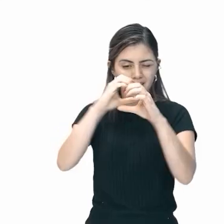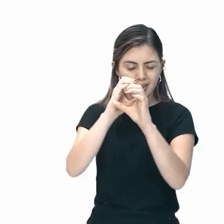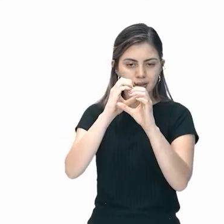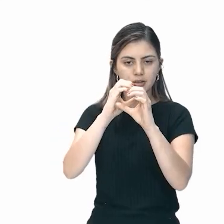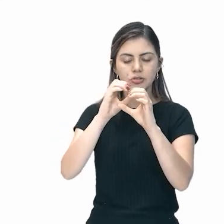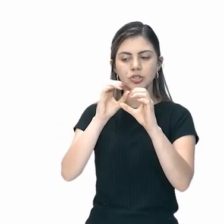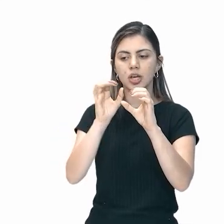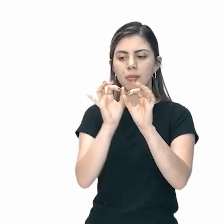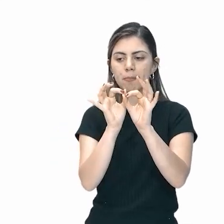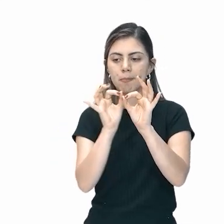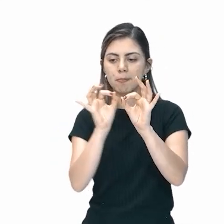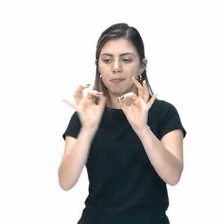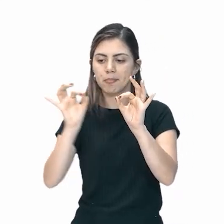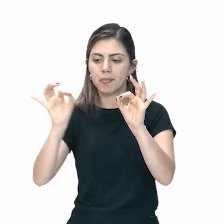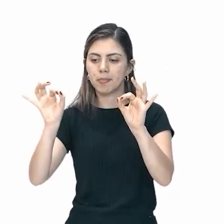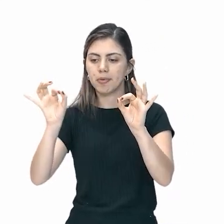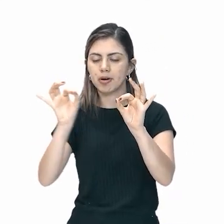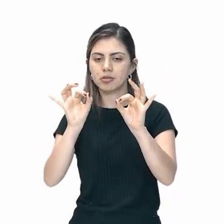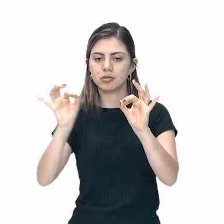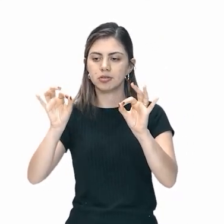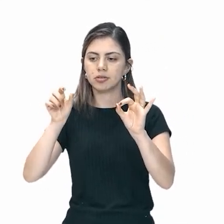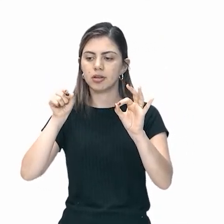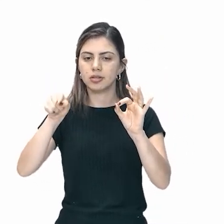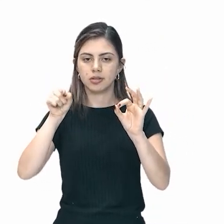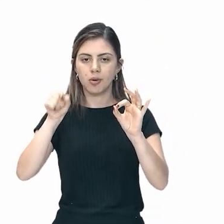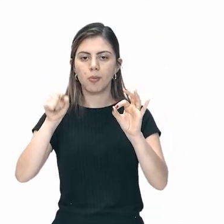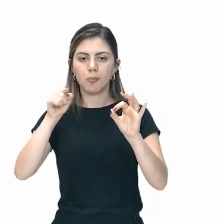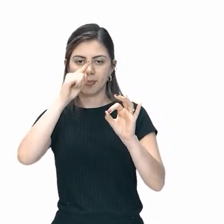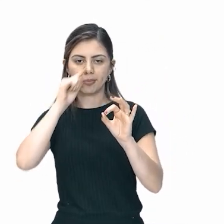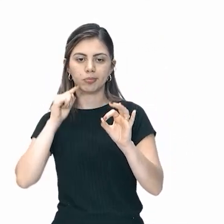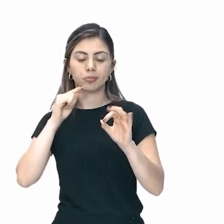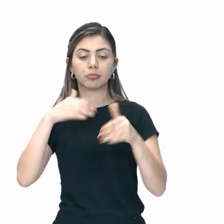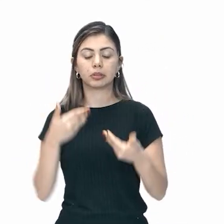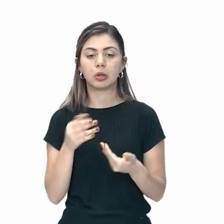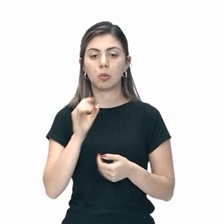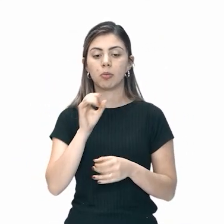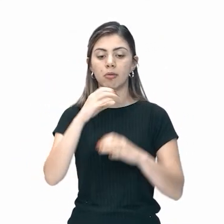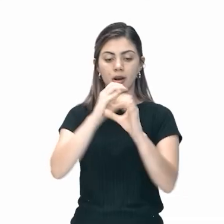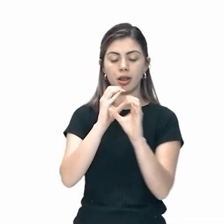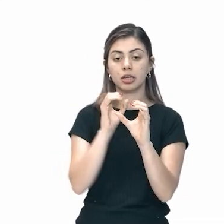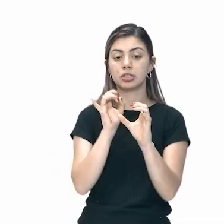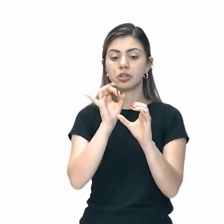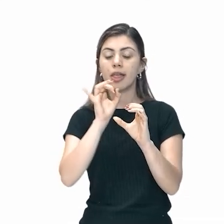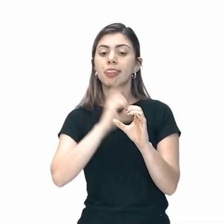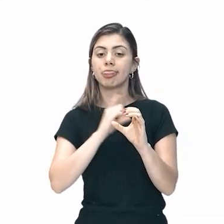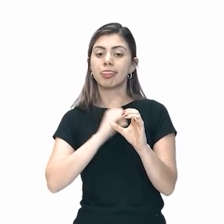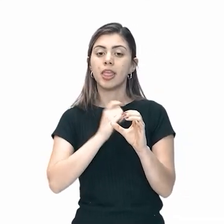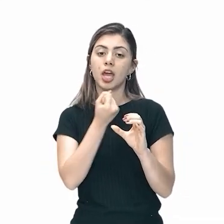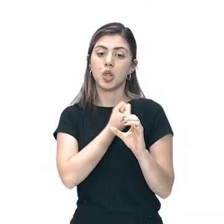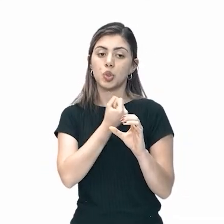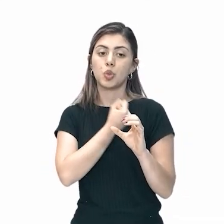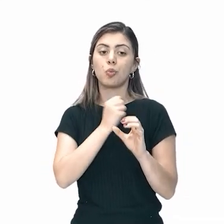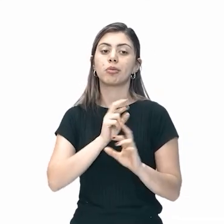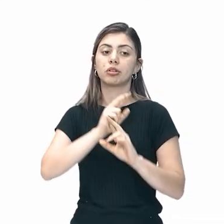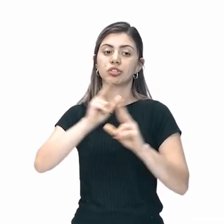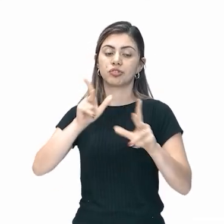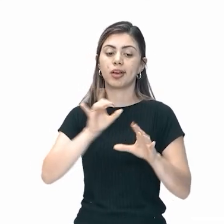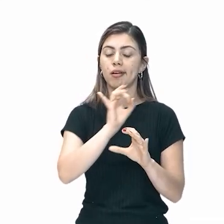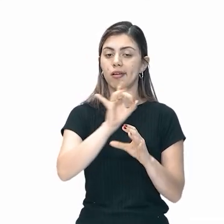da mesma, tá, pessoal? Cada lente tem um valor de foco diferente.